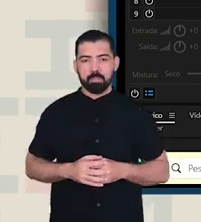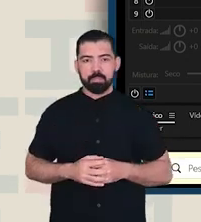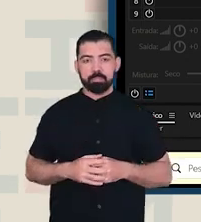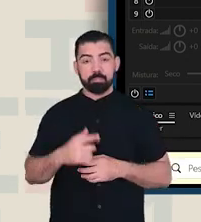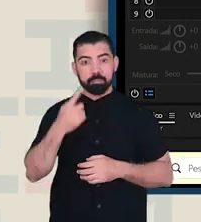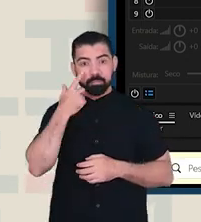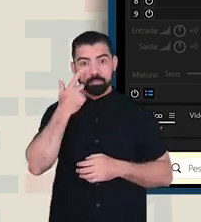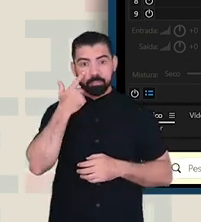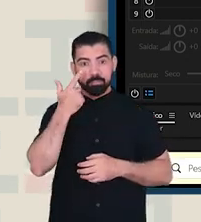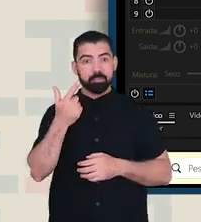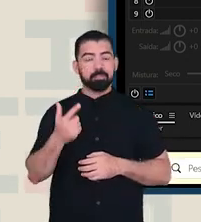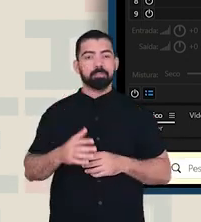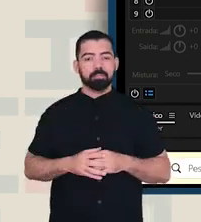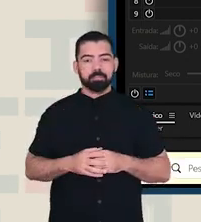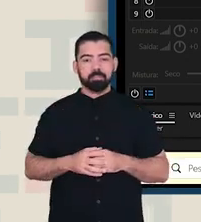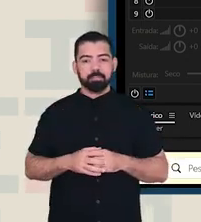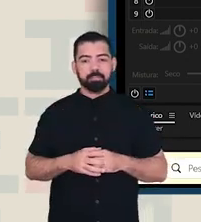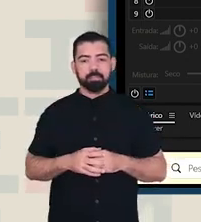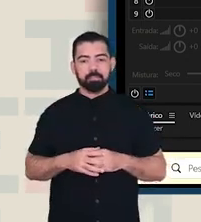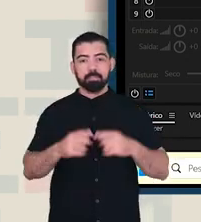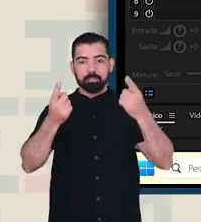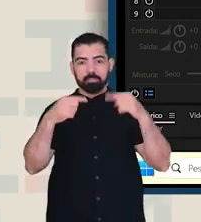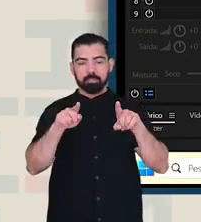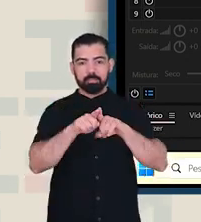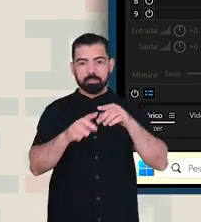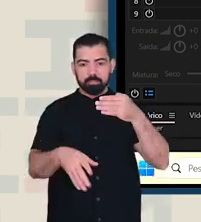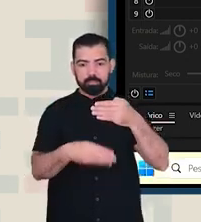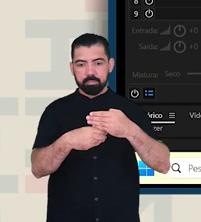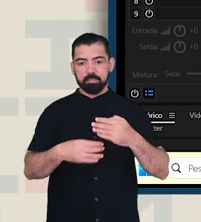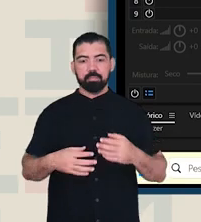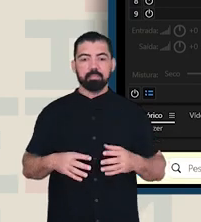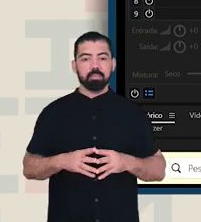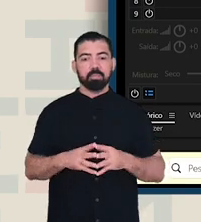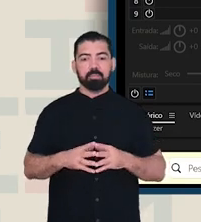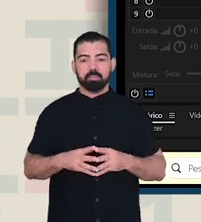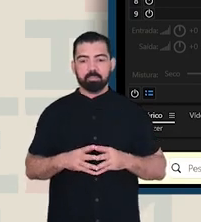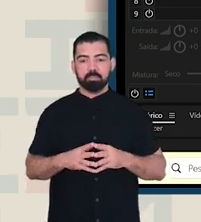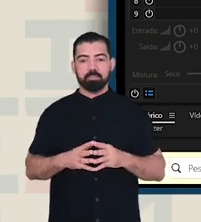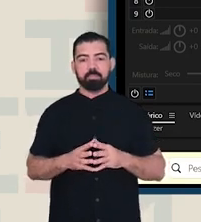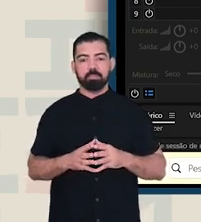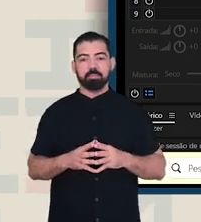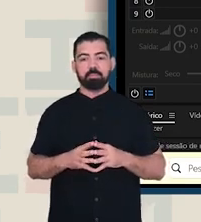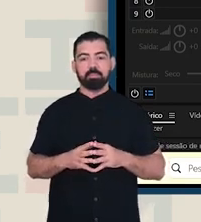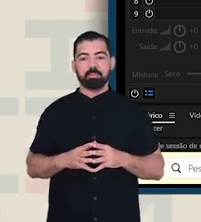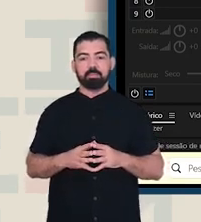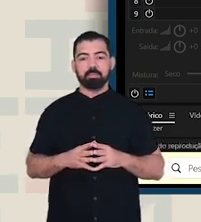Vamos escutar este e o de baixo que complementa.